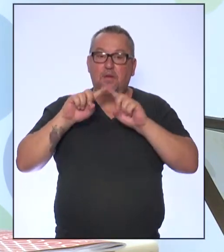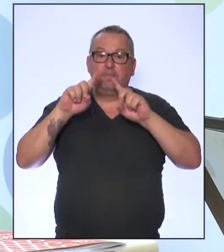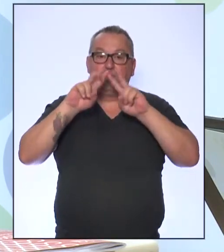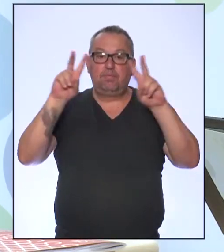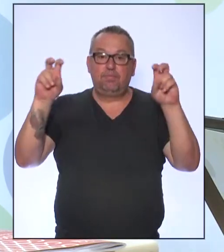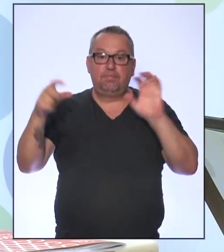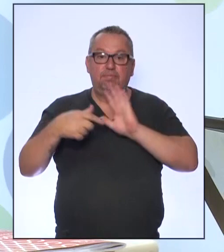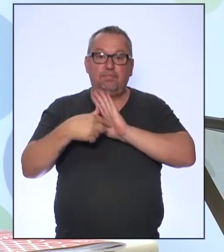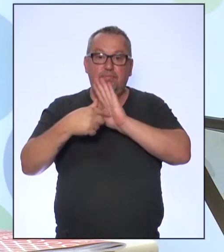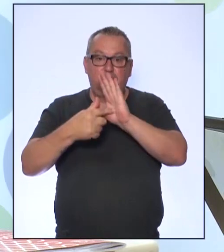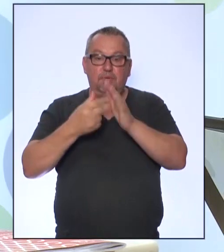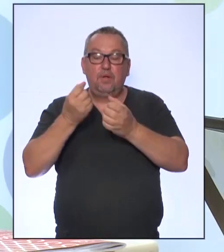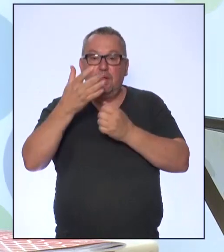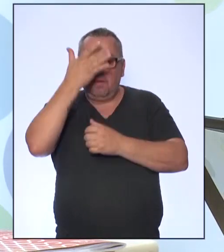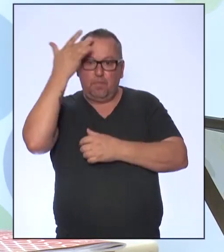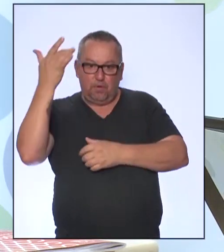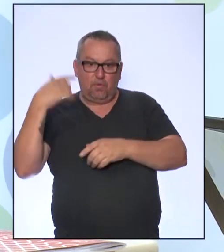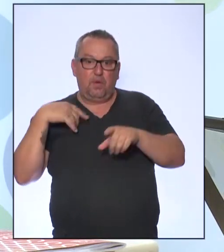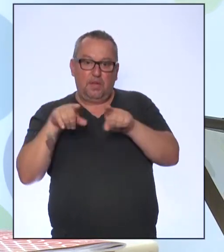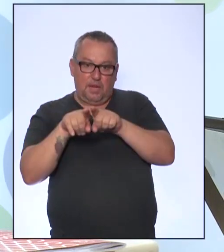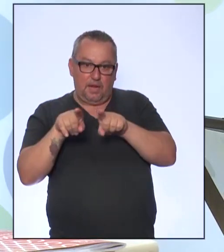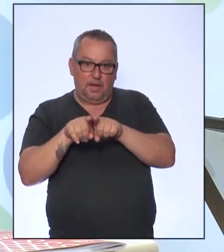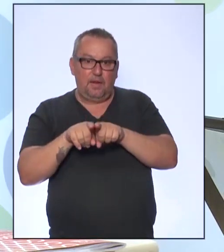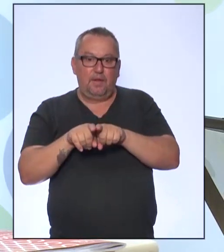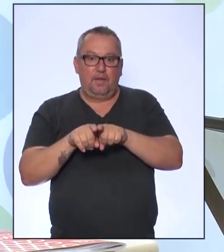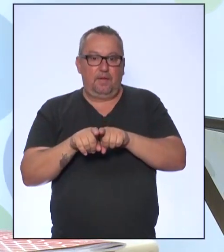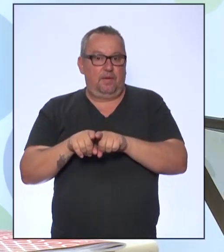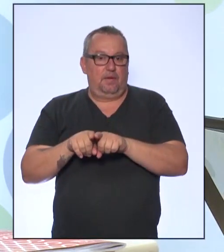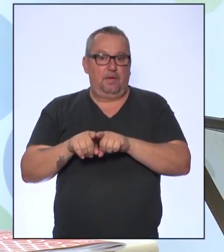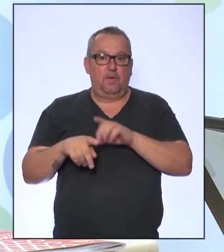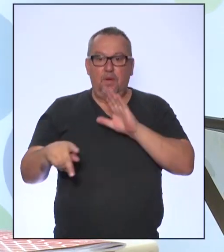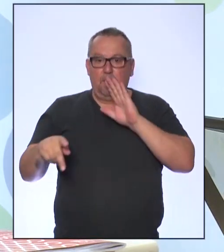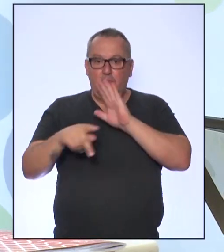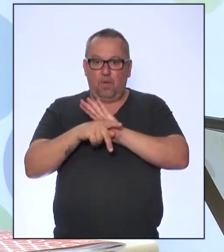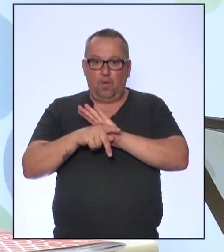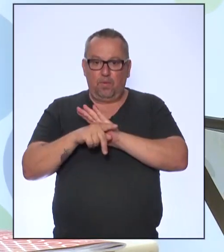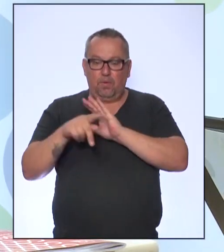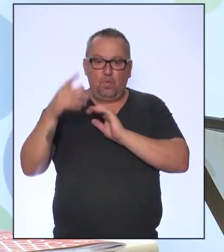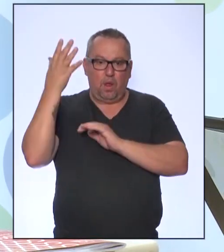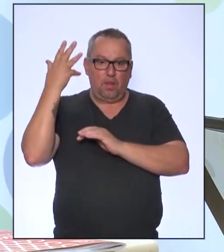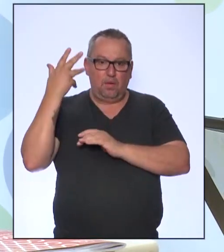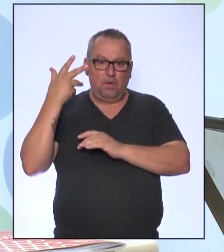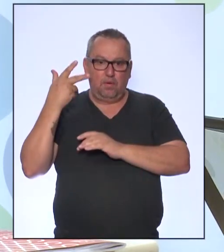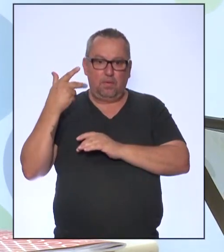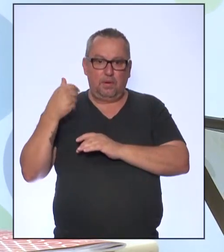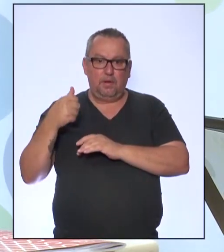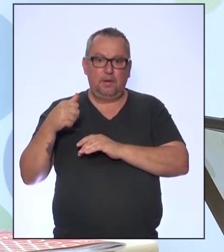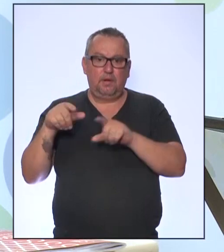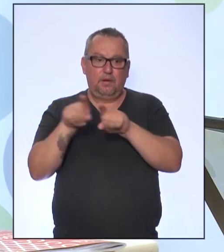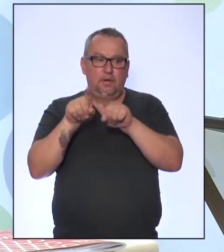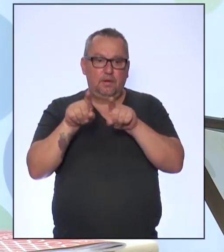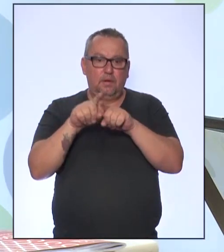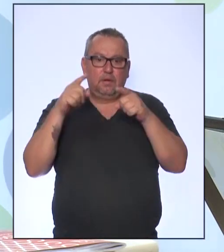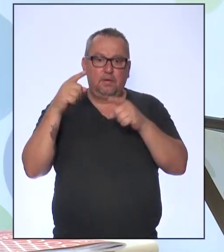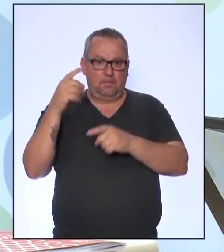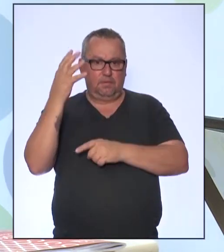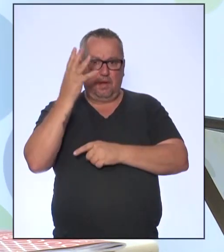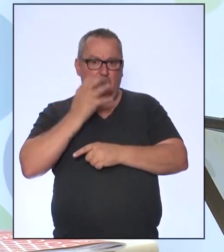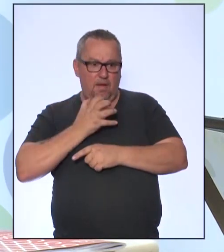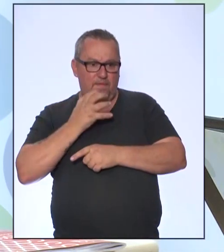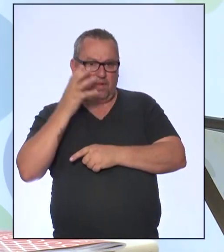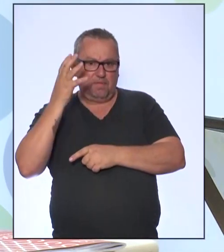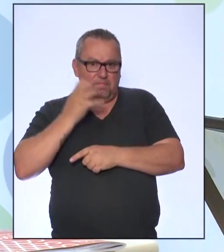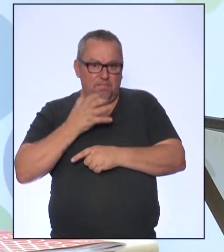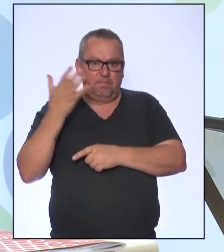pessoas, que é o que os humanos têm, certo? Não é algo do animal, uma expressão de raiva. Ele urrava de